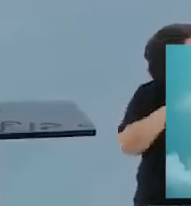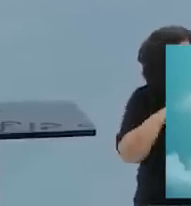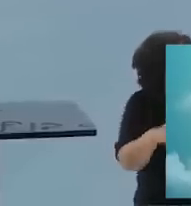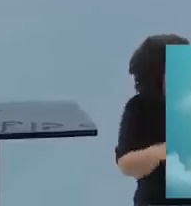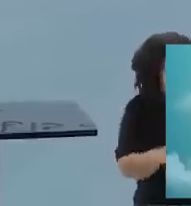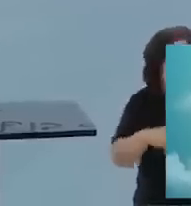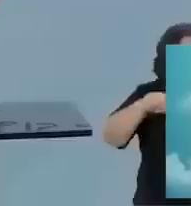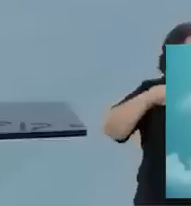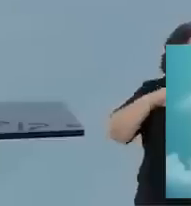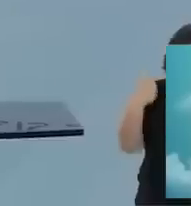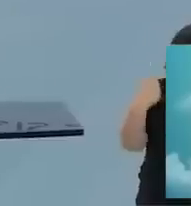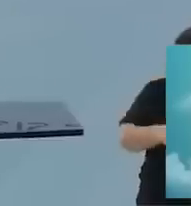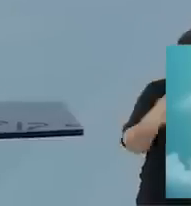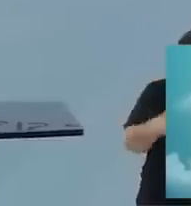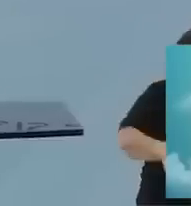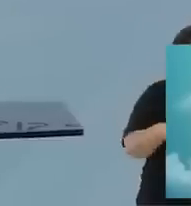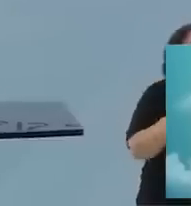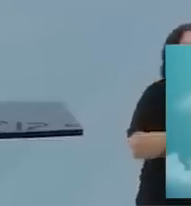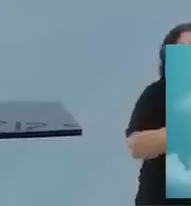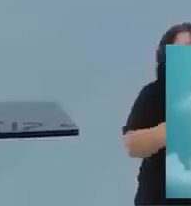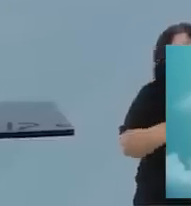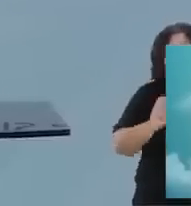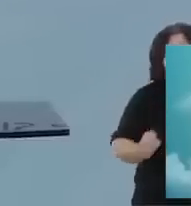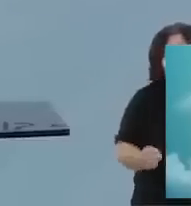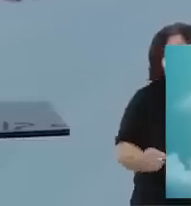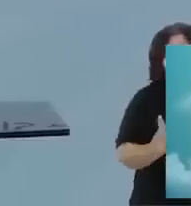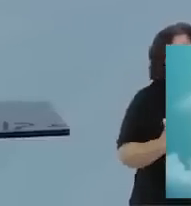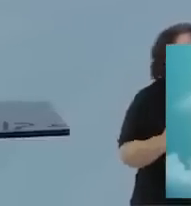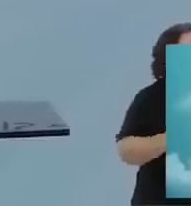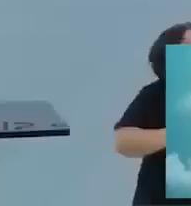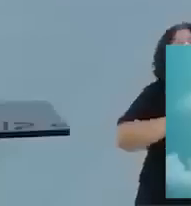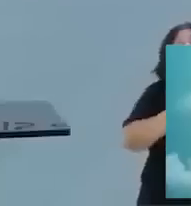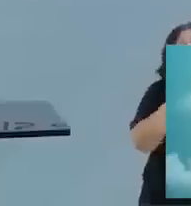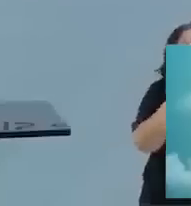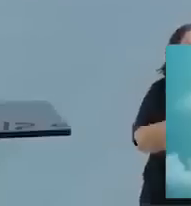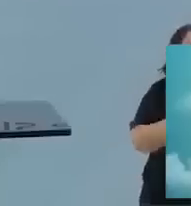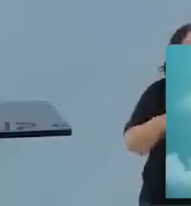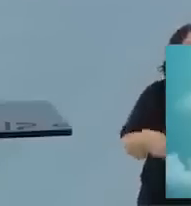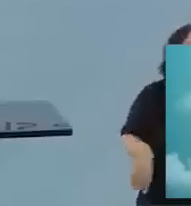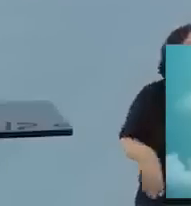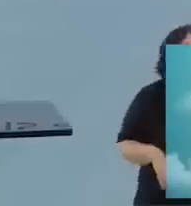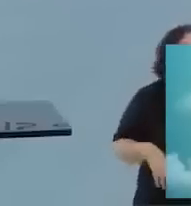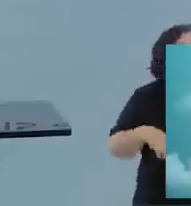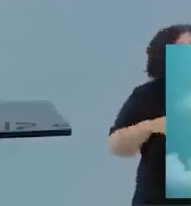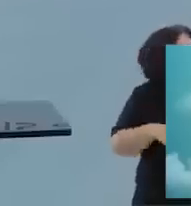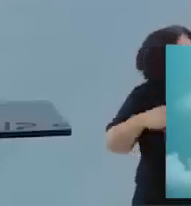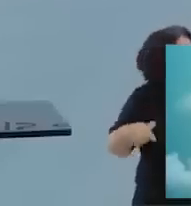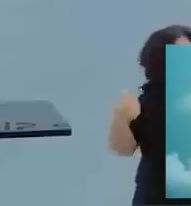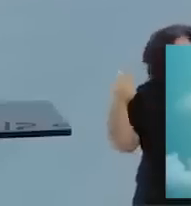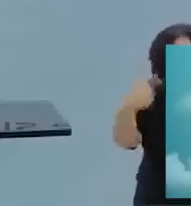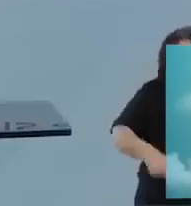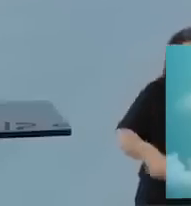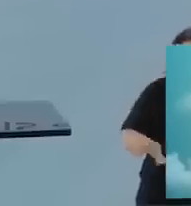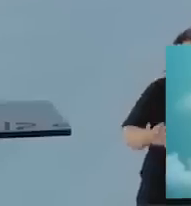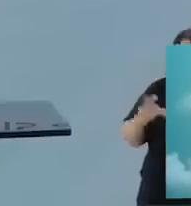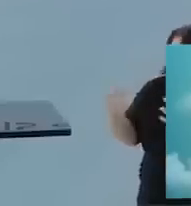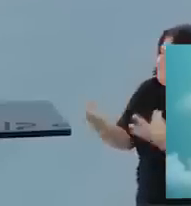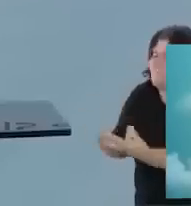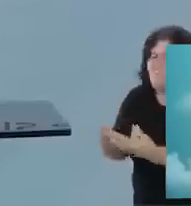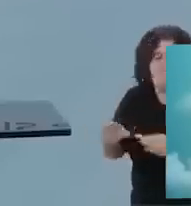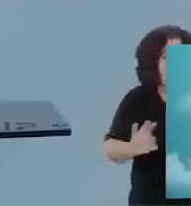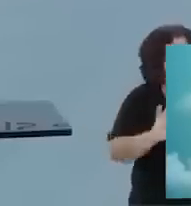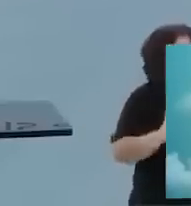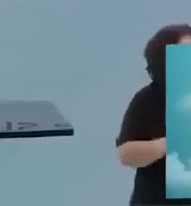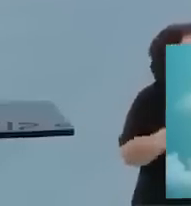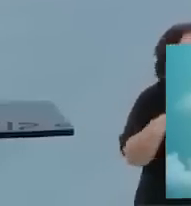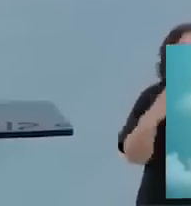tribais, guerras religiosas, guerras entre as denominações, guerras nas famílias, às vezes guerras até